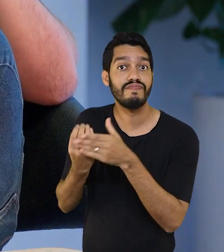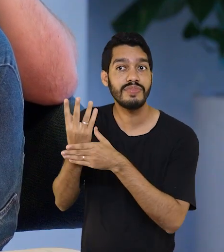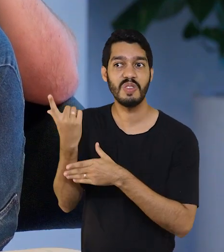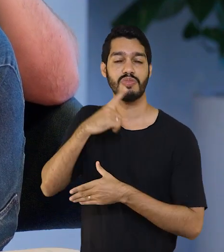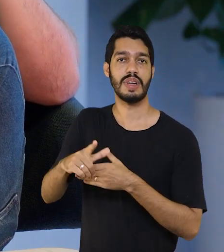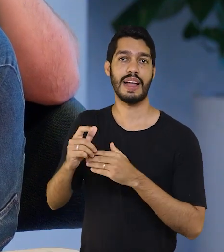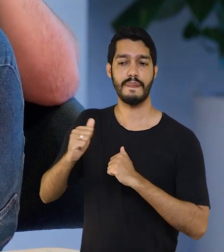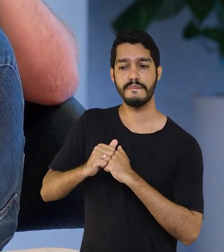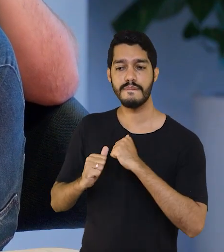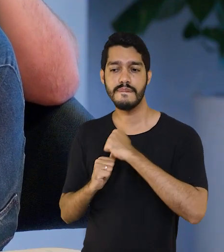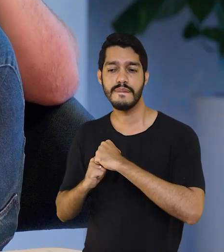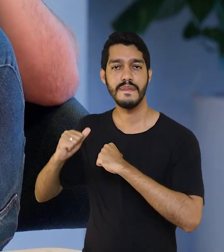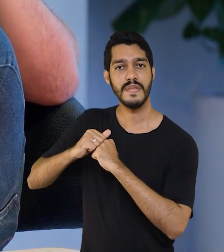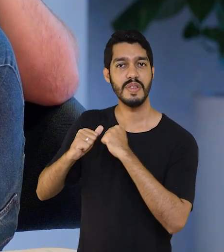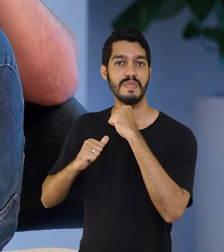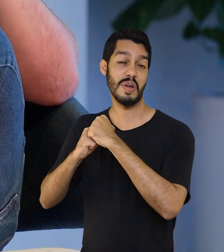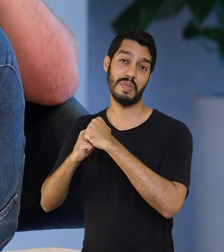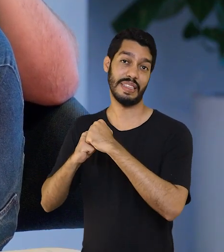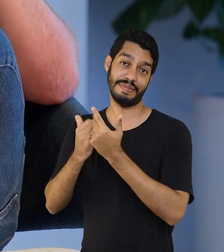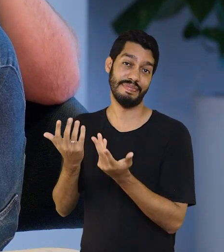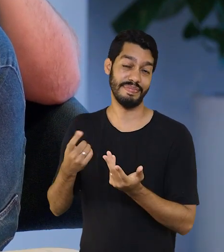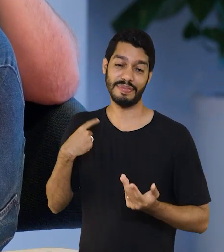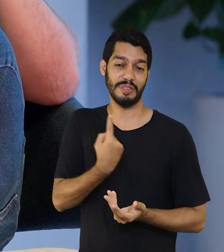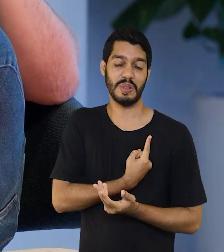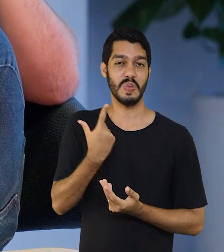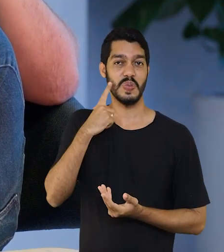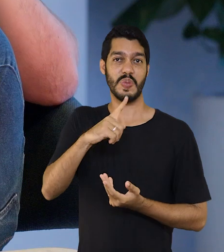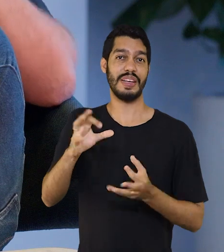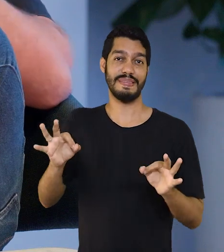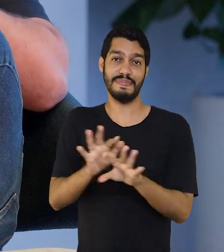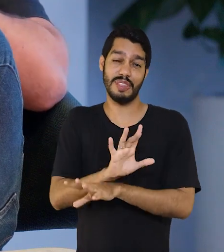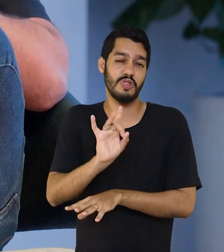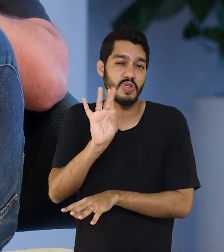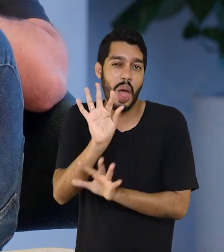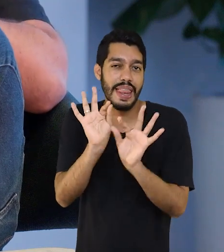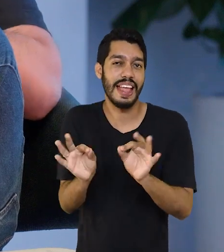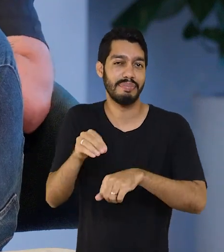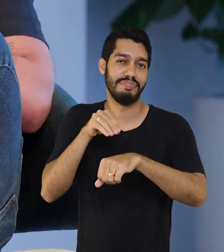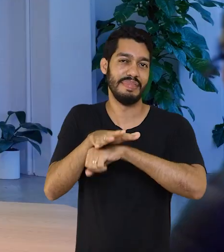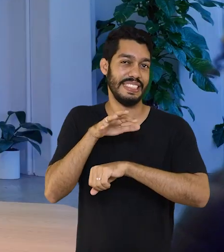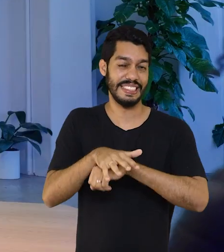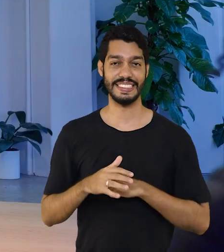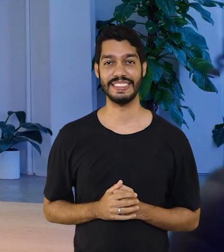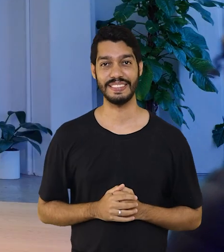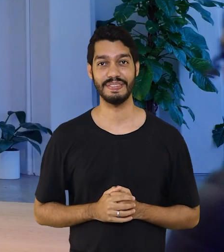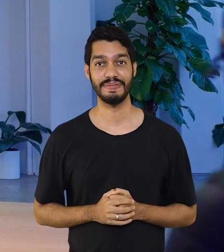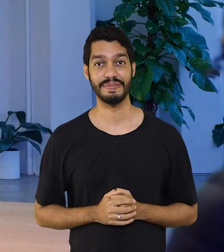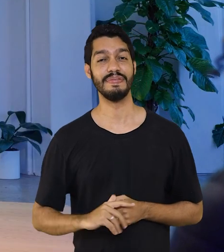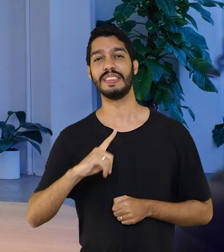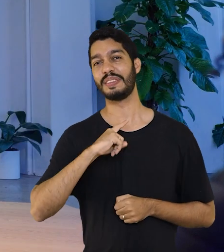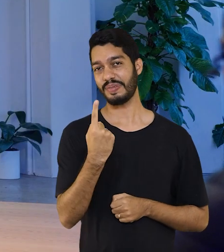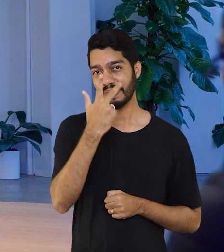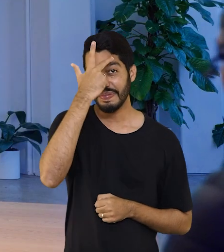da soma daquelas experiências a gente vai construindo algo que é maior do que todos nós, assim. Então, acho que seriam um pouco essas dicas. Super